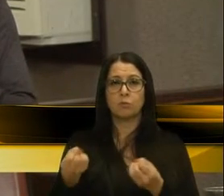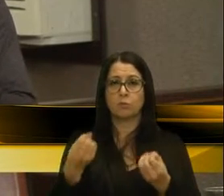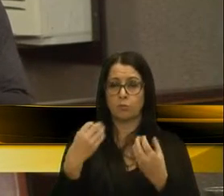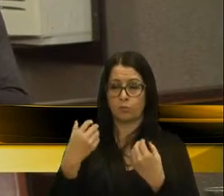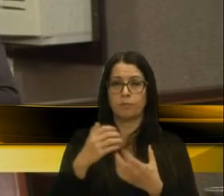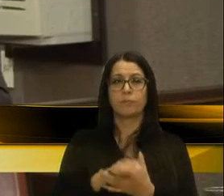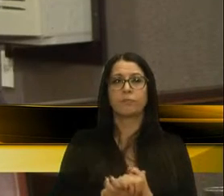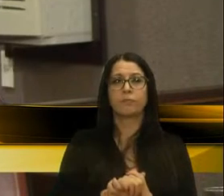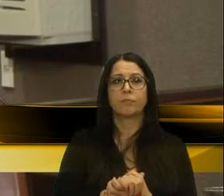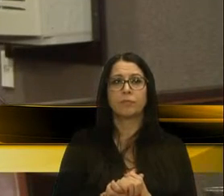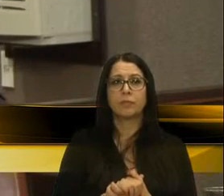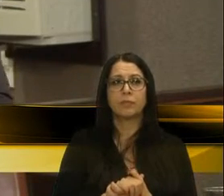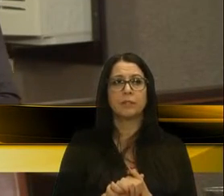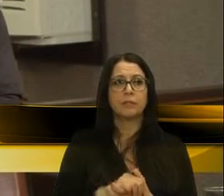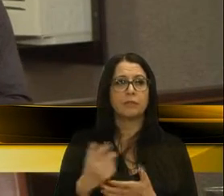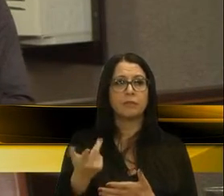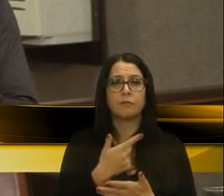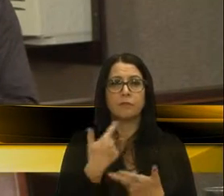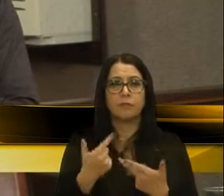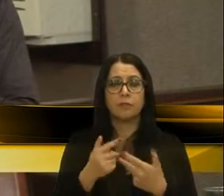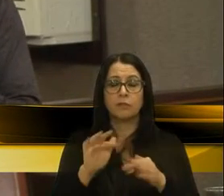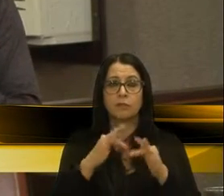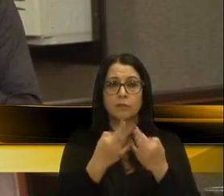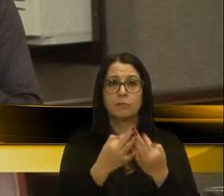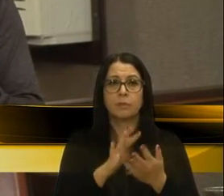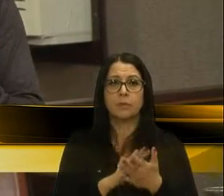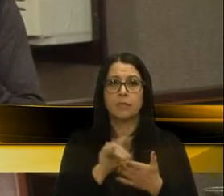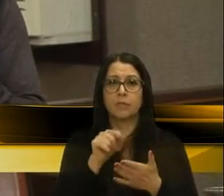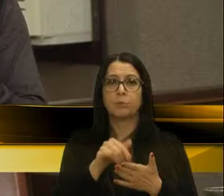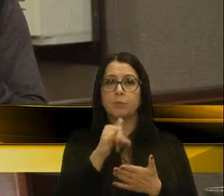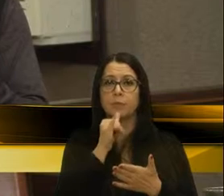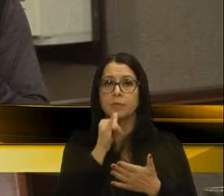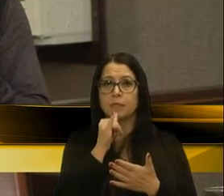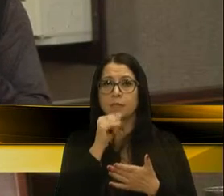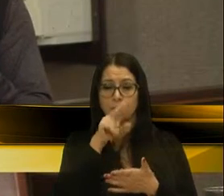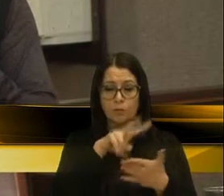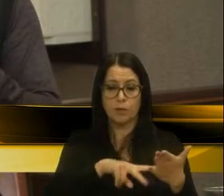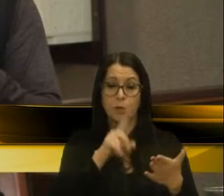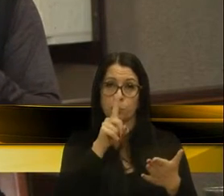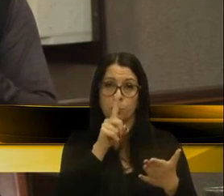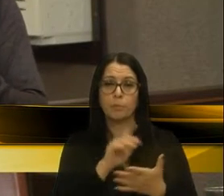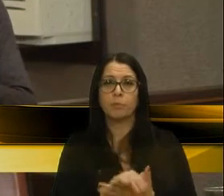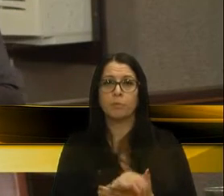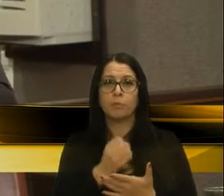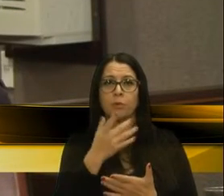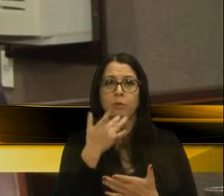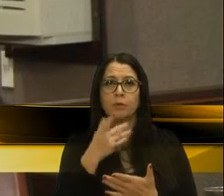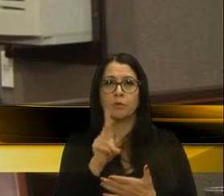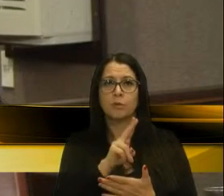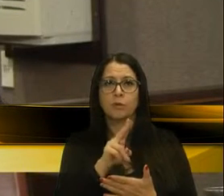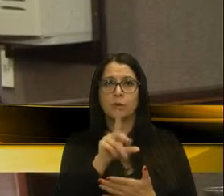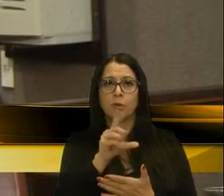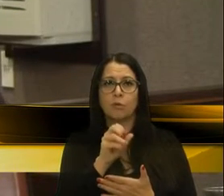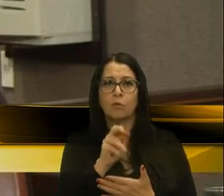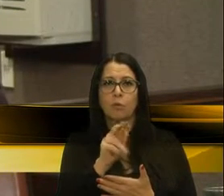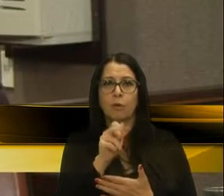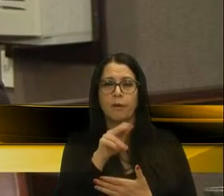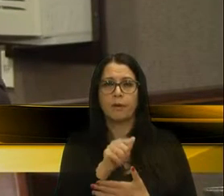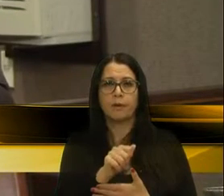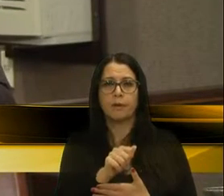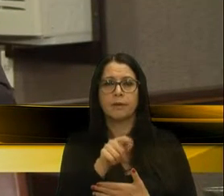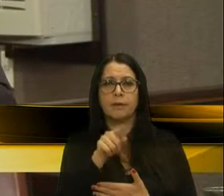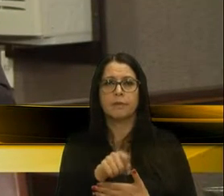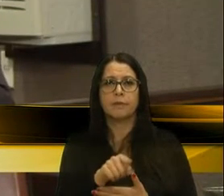várias declarações de familiares. Aqui, por exemplo, eu só vou ler uma. Boa tarde, me chamo Loara Cristina